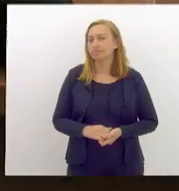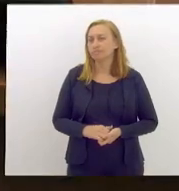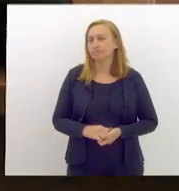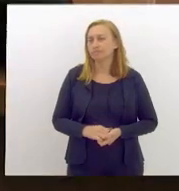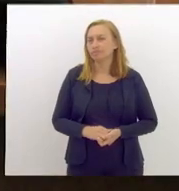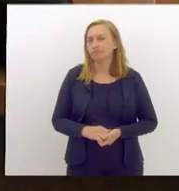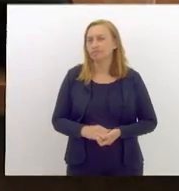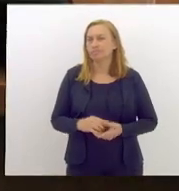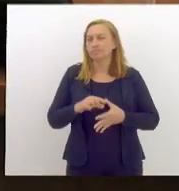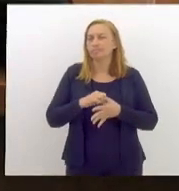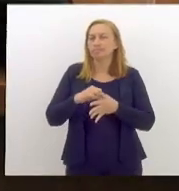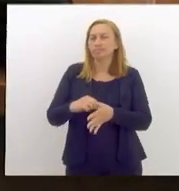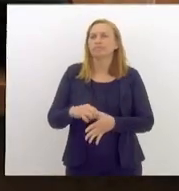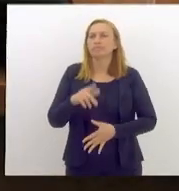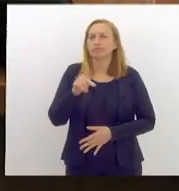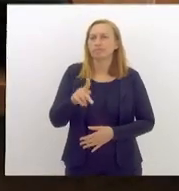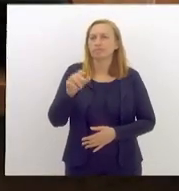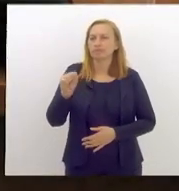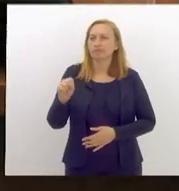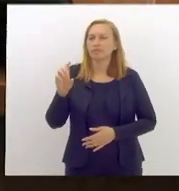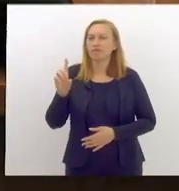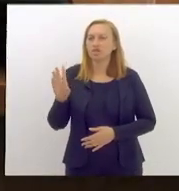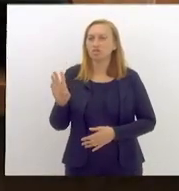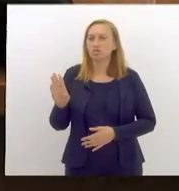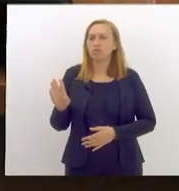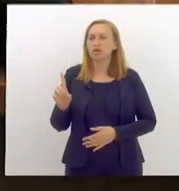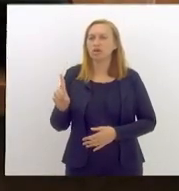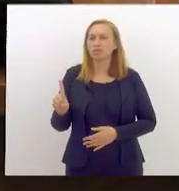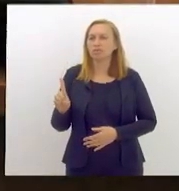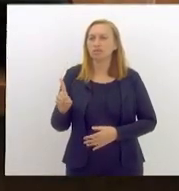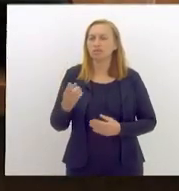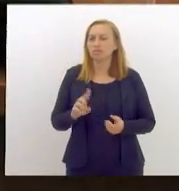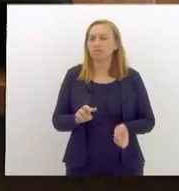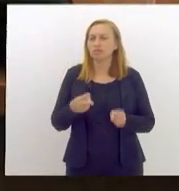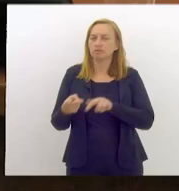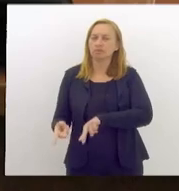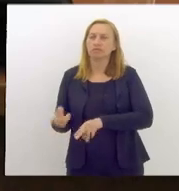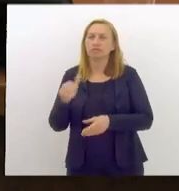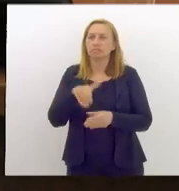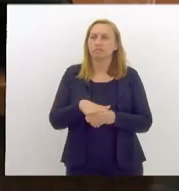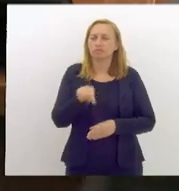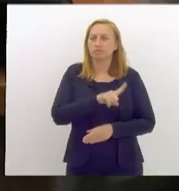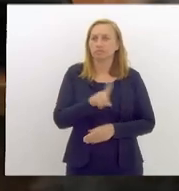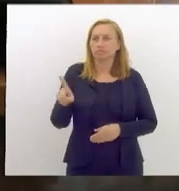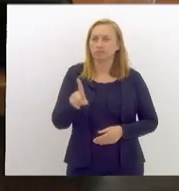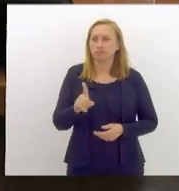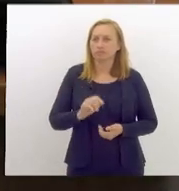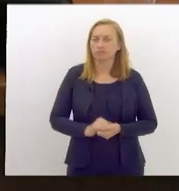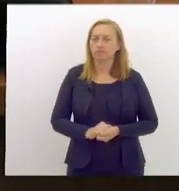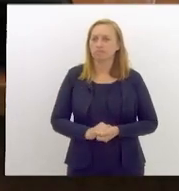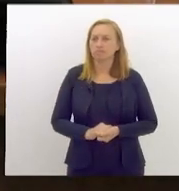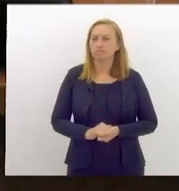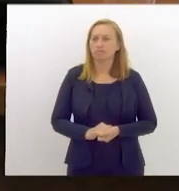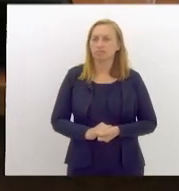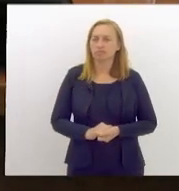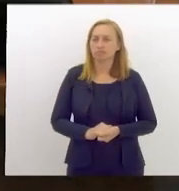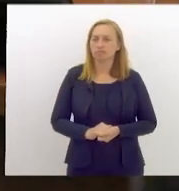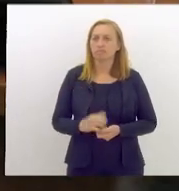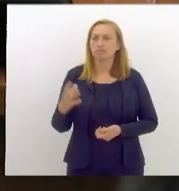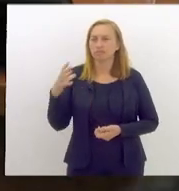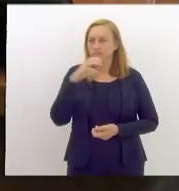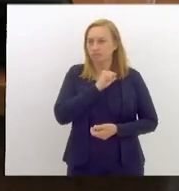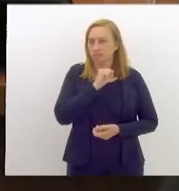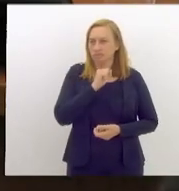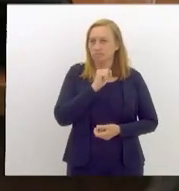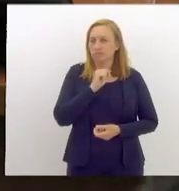como líder do PSD em caminho voto não e vou aqui rapidamente